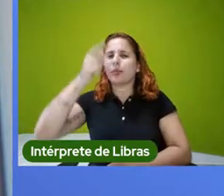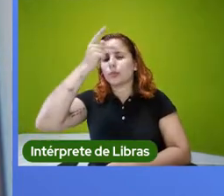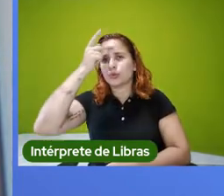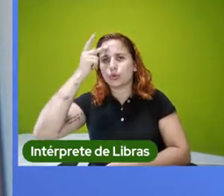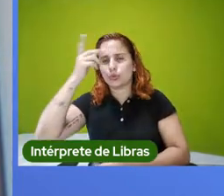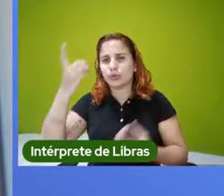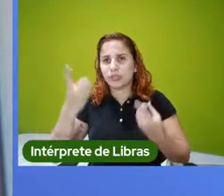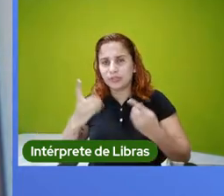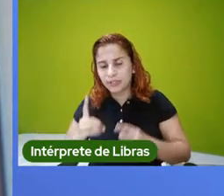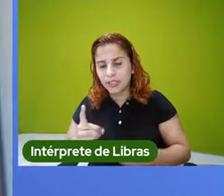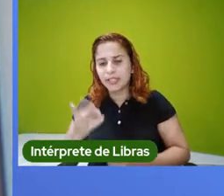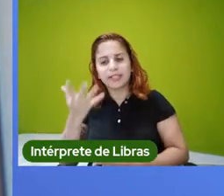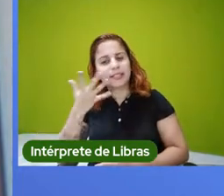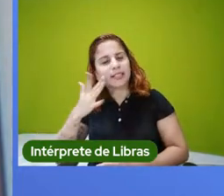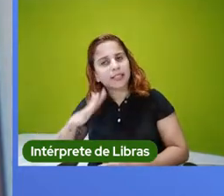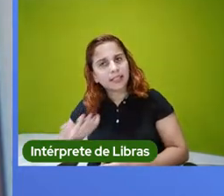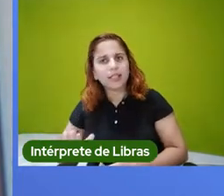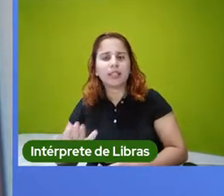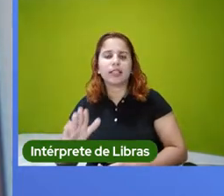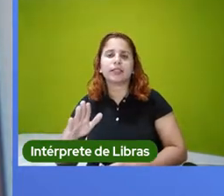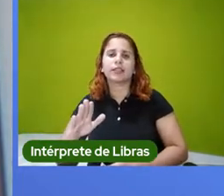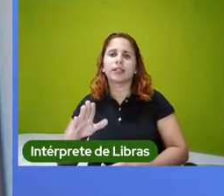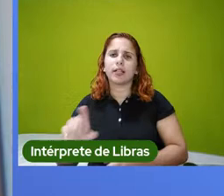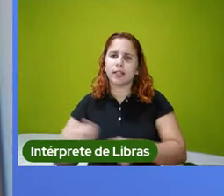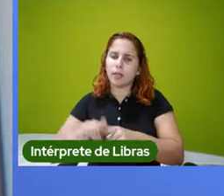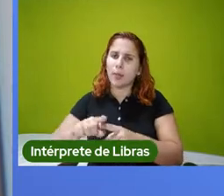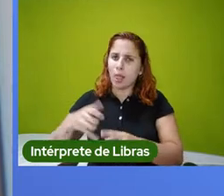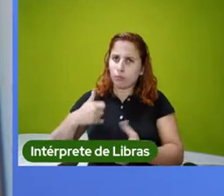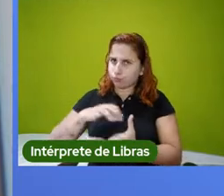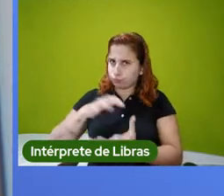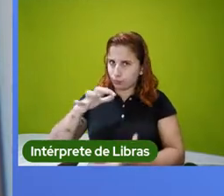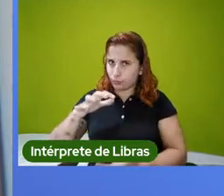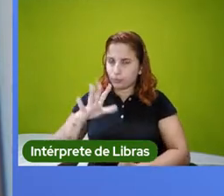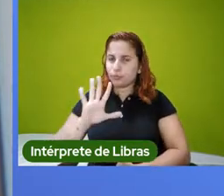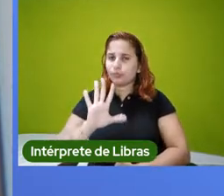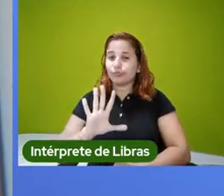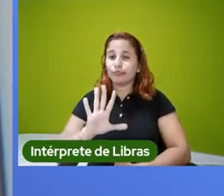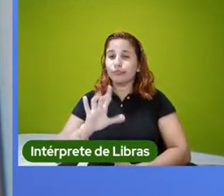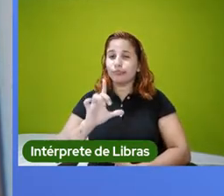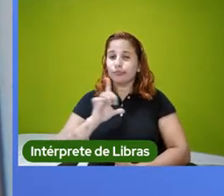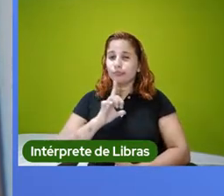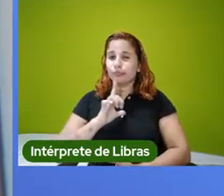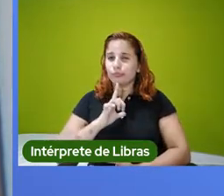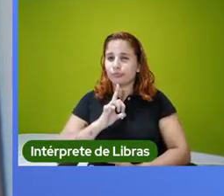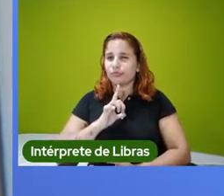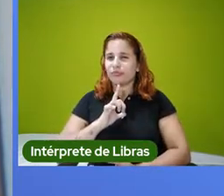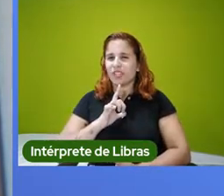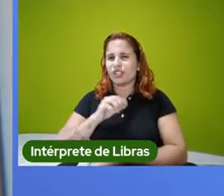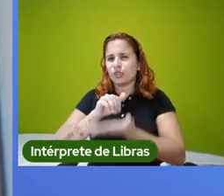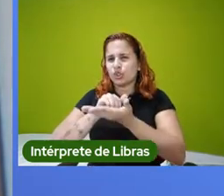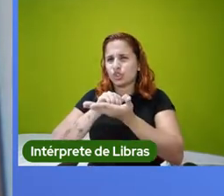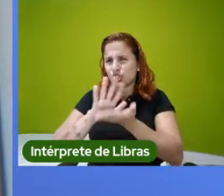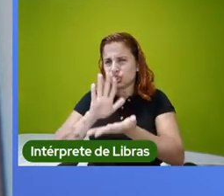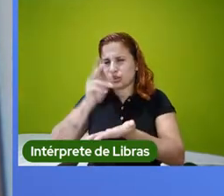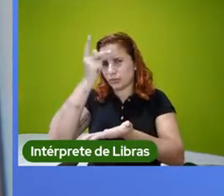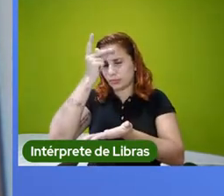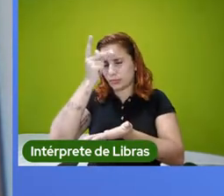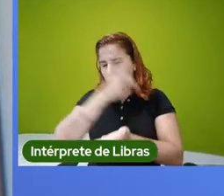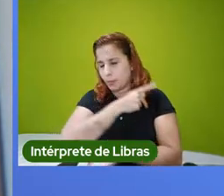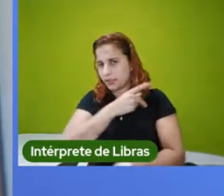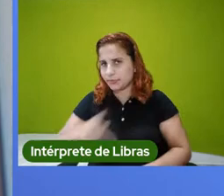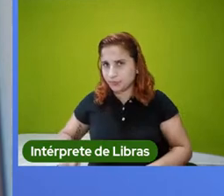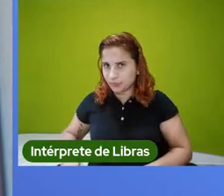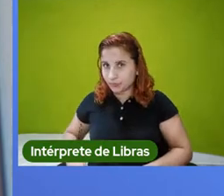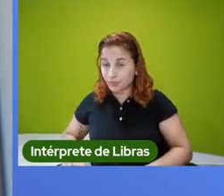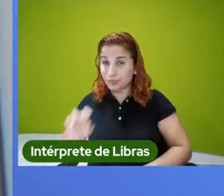Idosa, foi assinado, mas na sequência ali, né, a gente teve o processo de impeachment e acabou que aquilo não saiu do papel, e, ou seja,